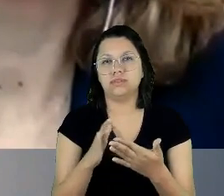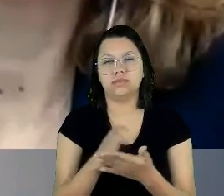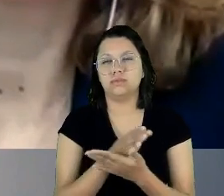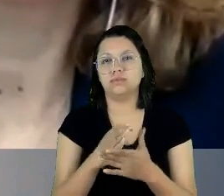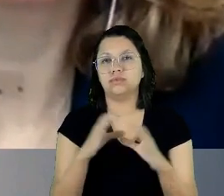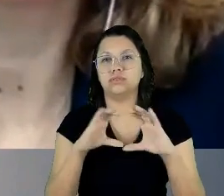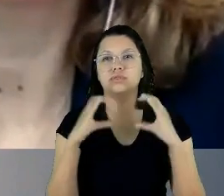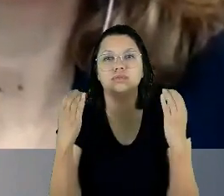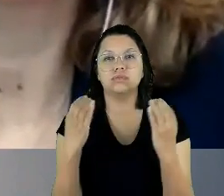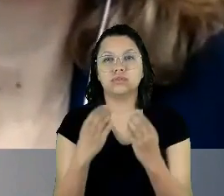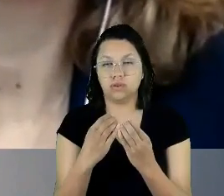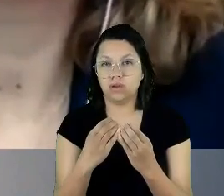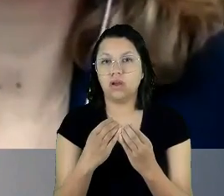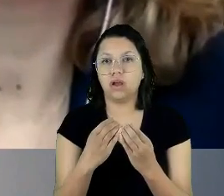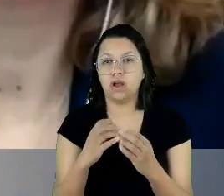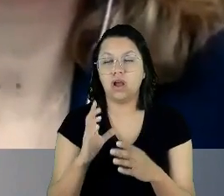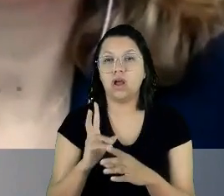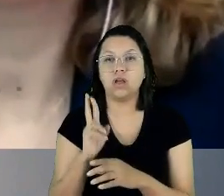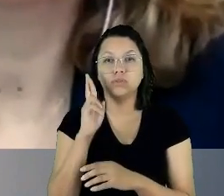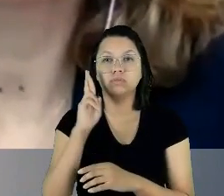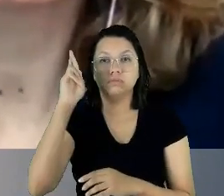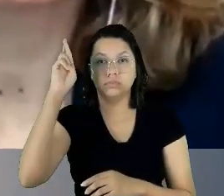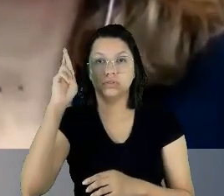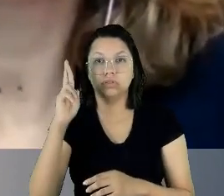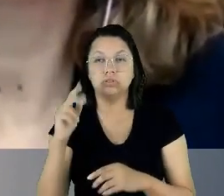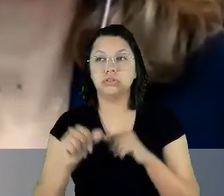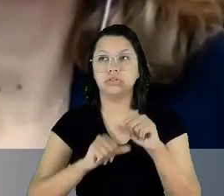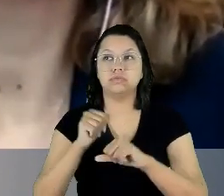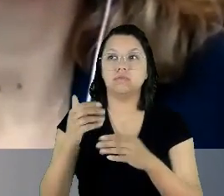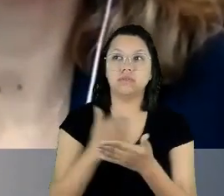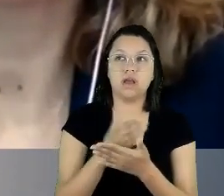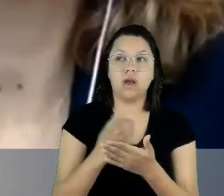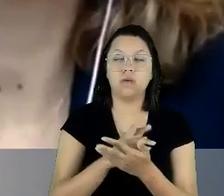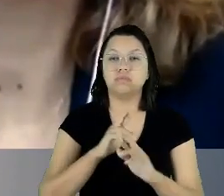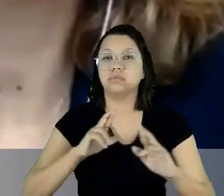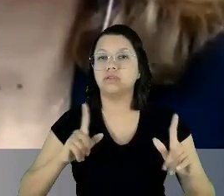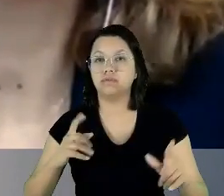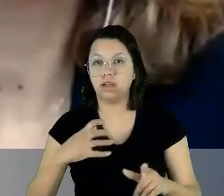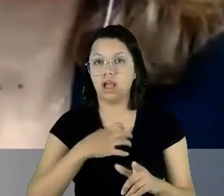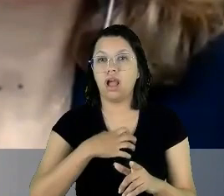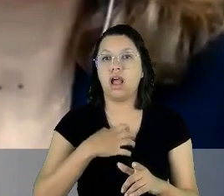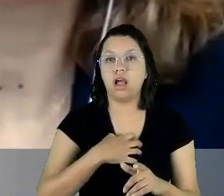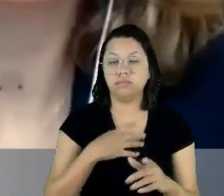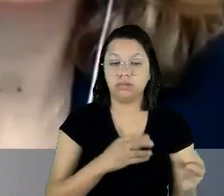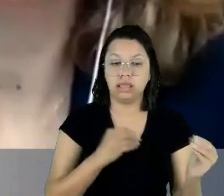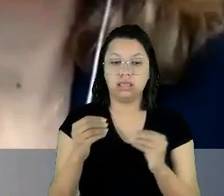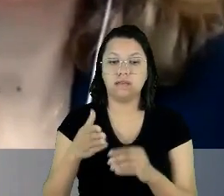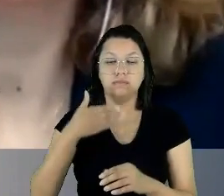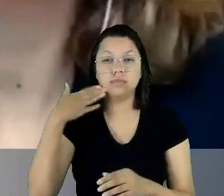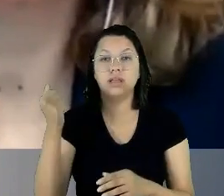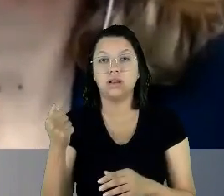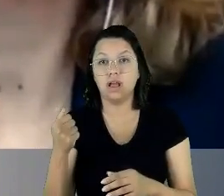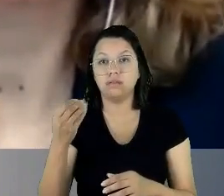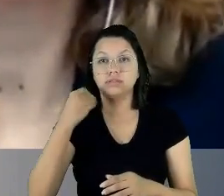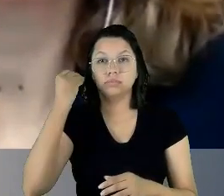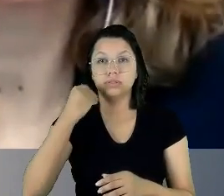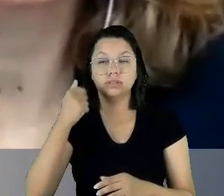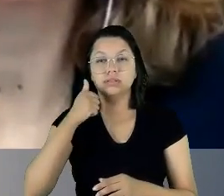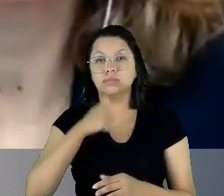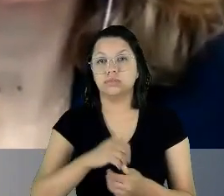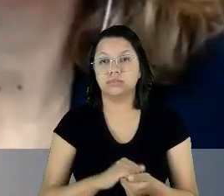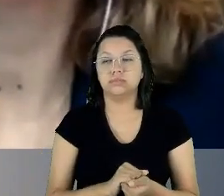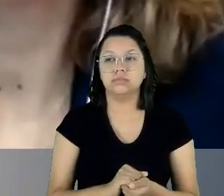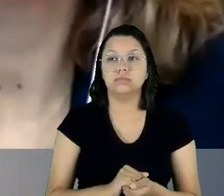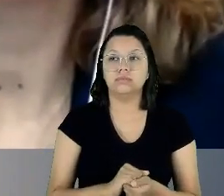legais dominantes e desenvolver convenções alternativas, que levem melhor em consideração as necessidades e experiência das